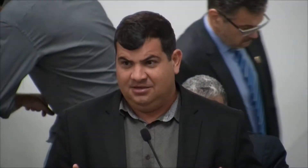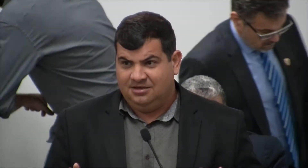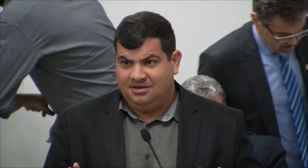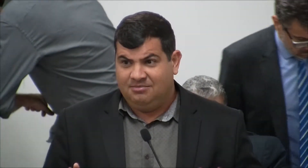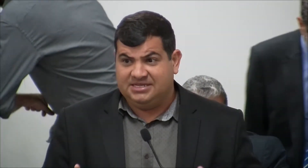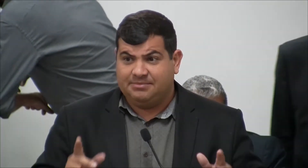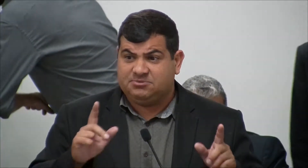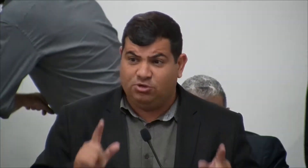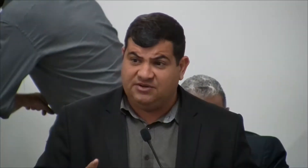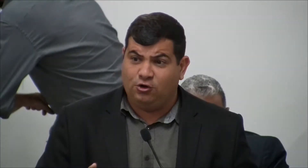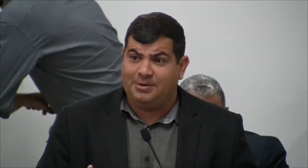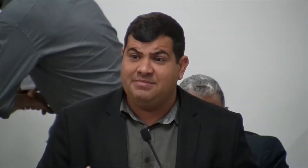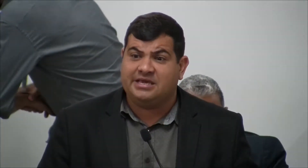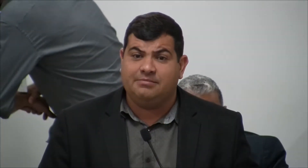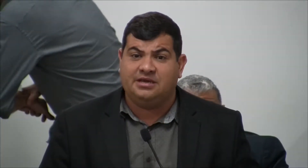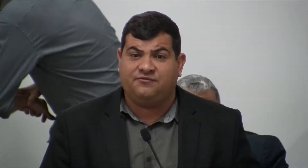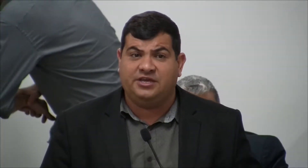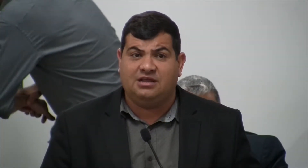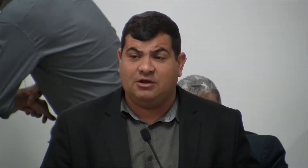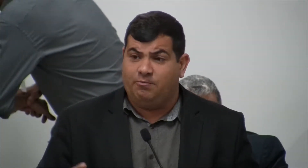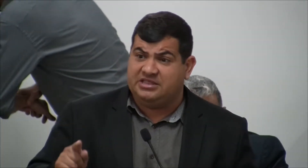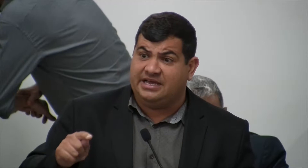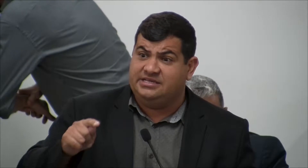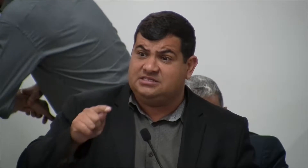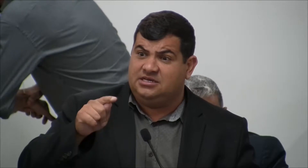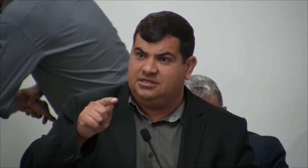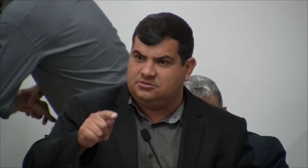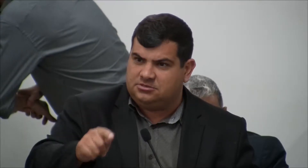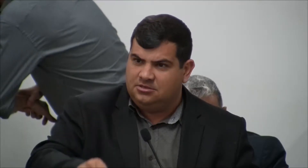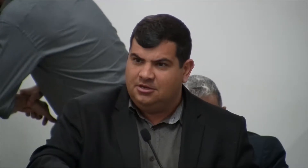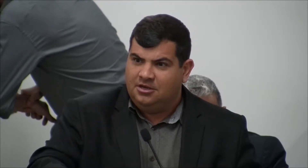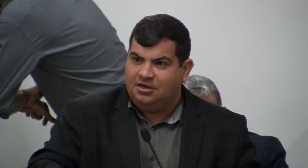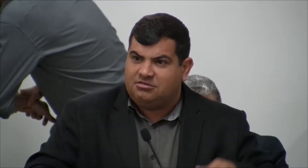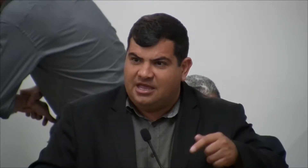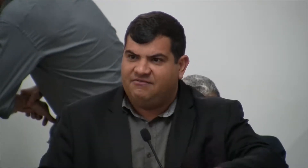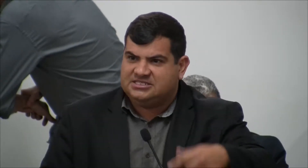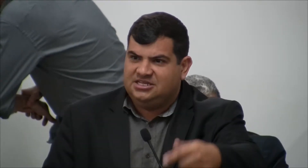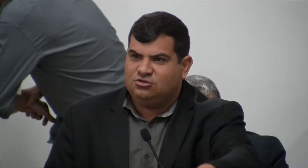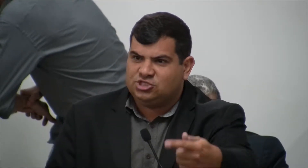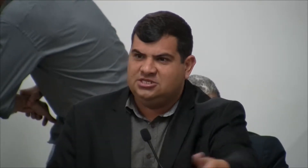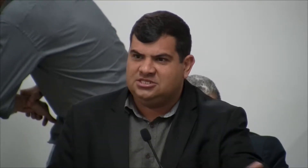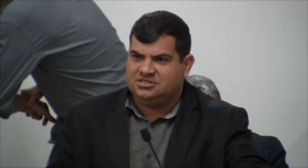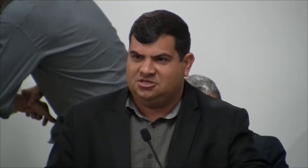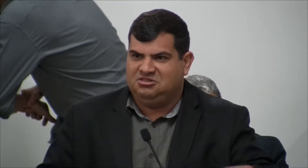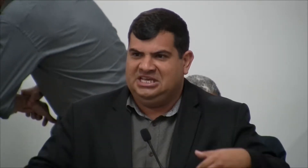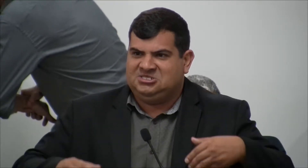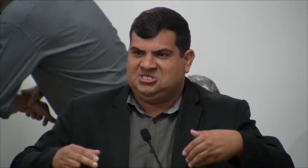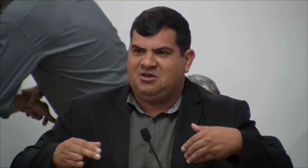vacina. Mas a minha esposa já falou para mim que a minha filha vai completar 15 anos. E tem a vacina dos